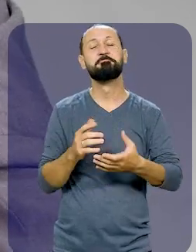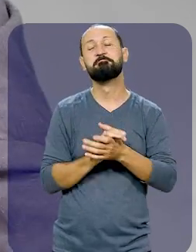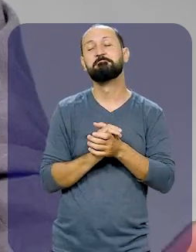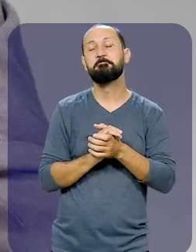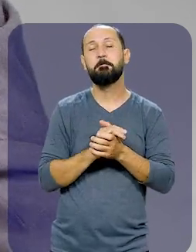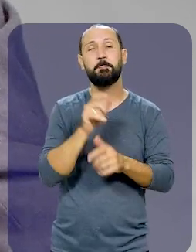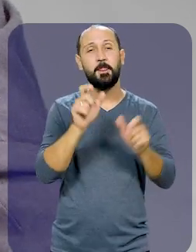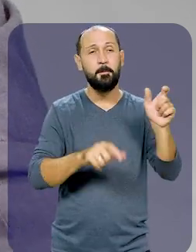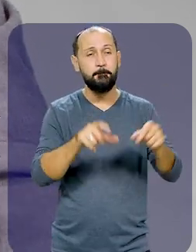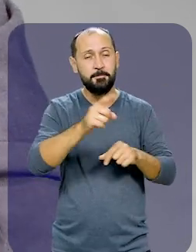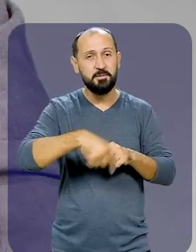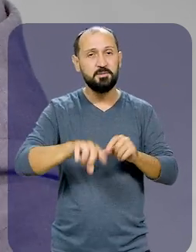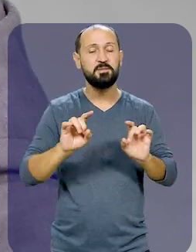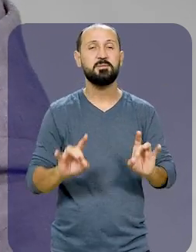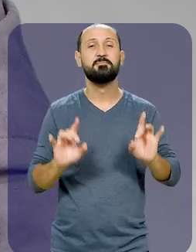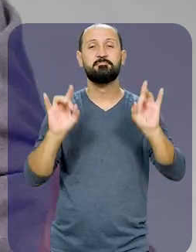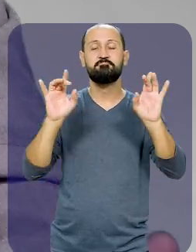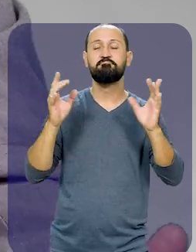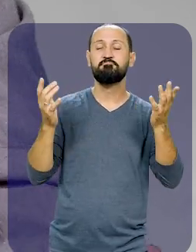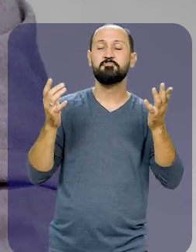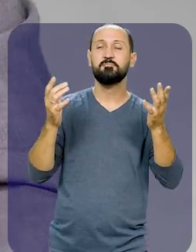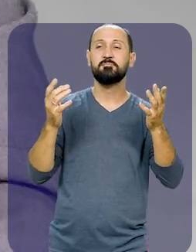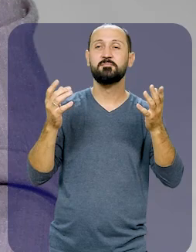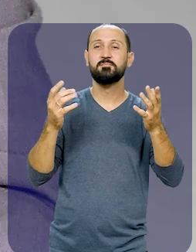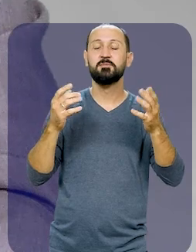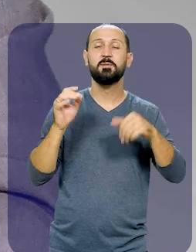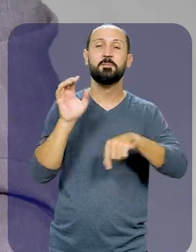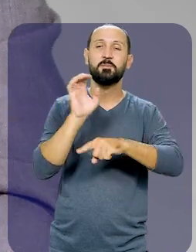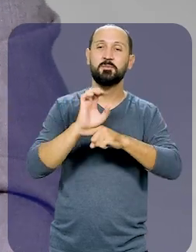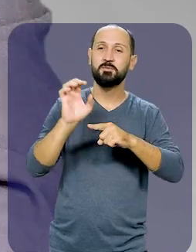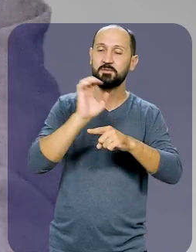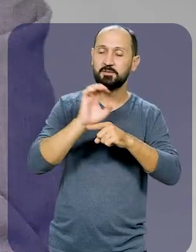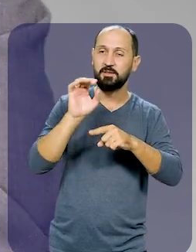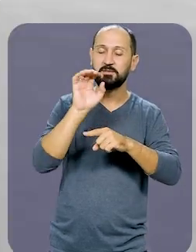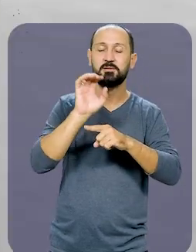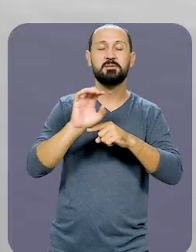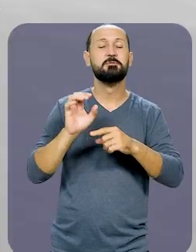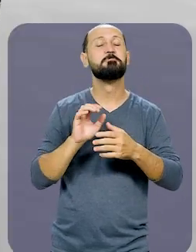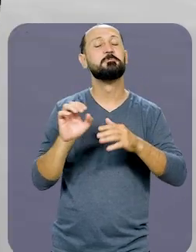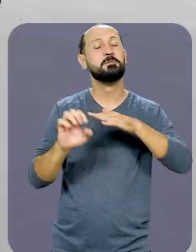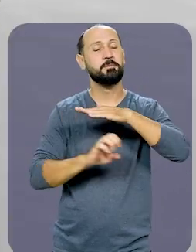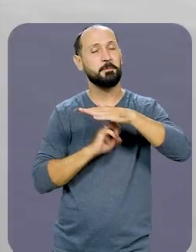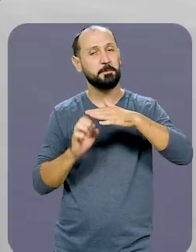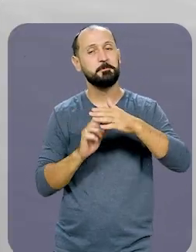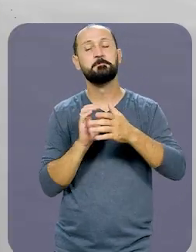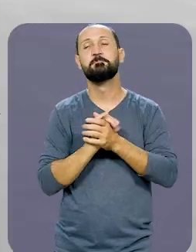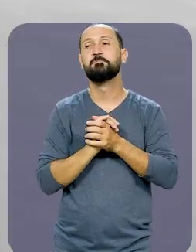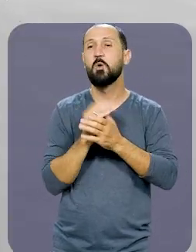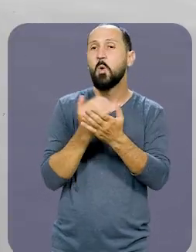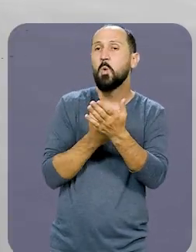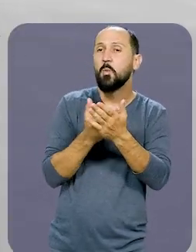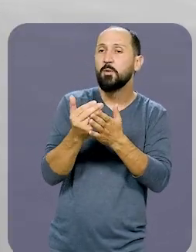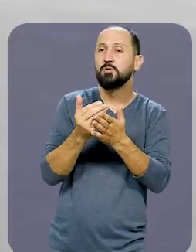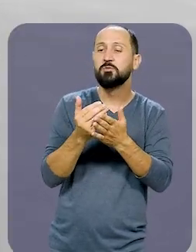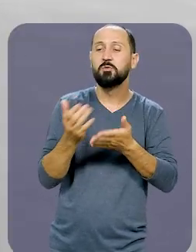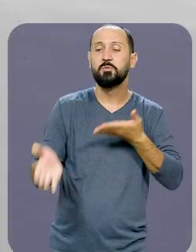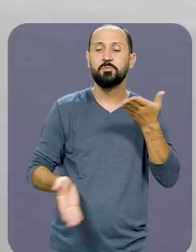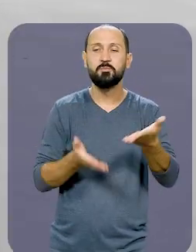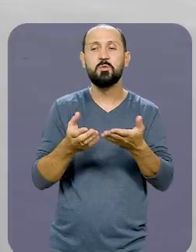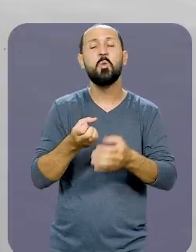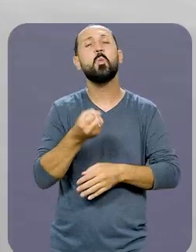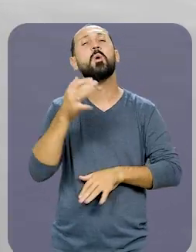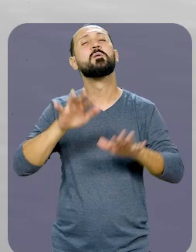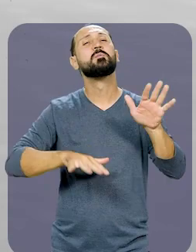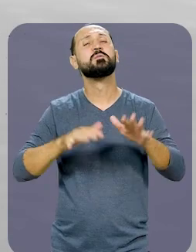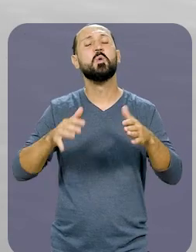as pessoas, especialmente, mas também para os estados e para as empresas. Após o tratamento, iniciar o tratamento, em quanto